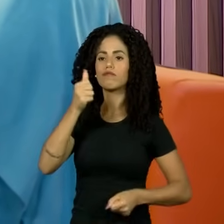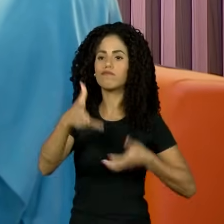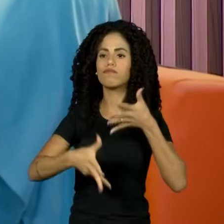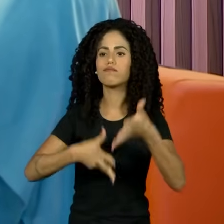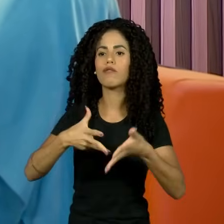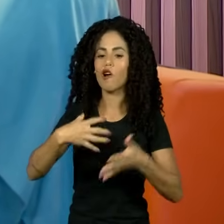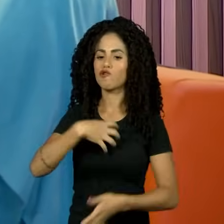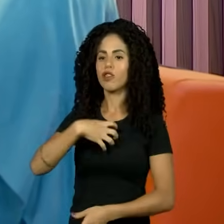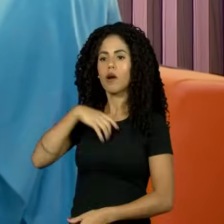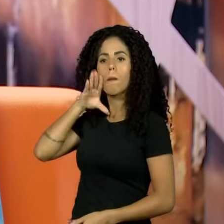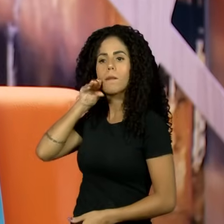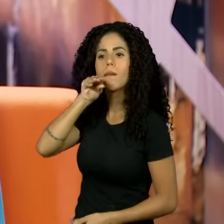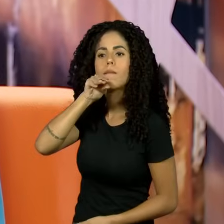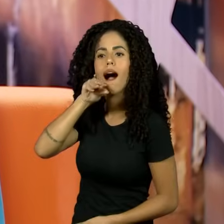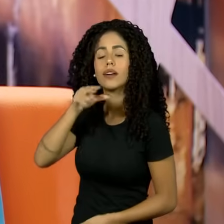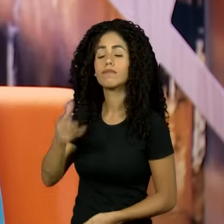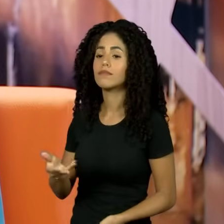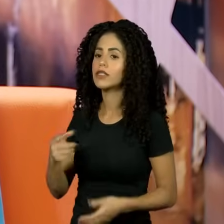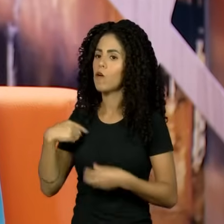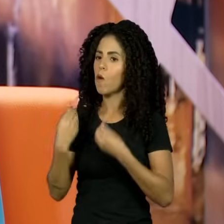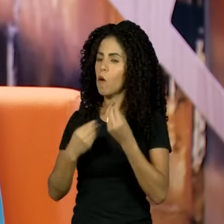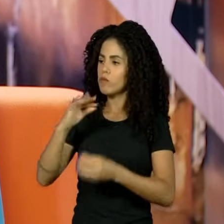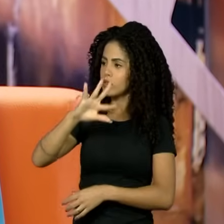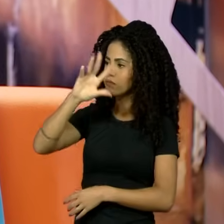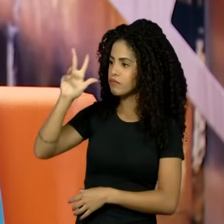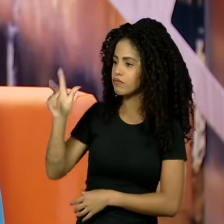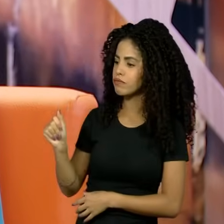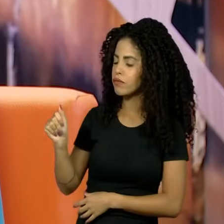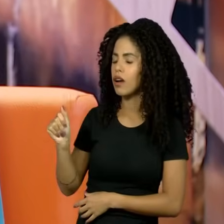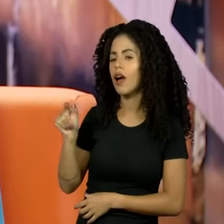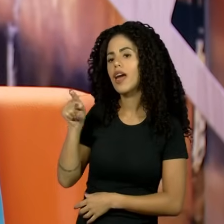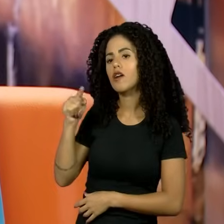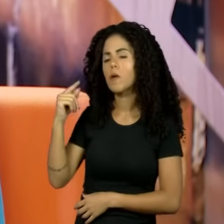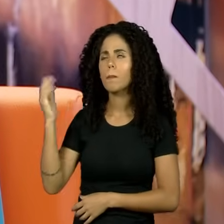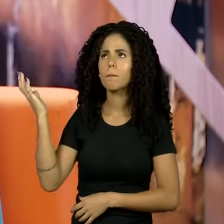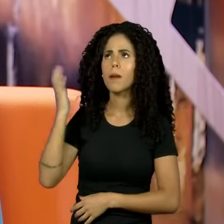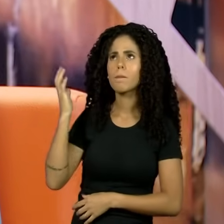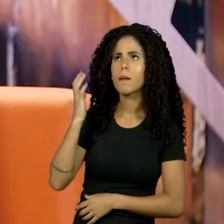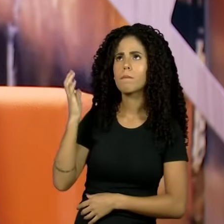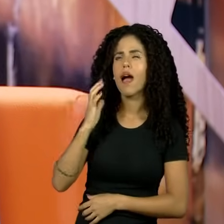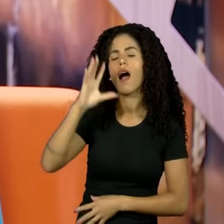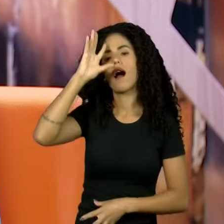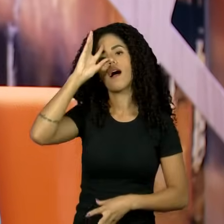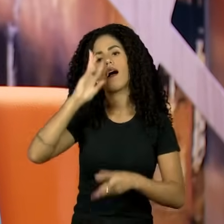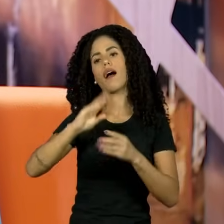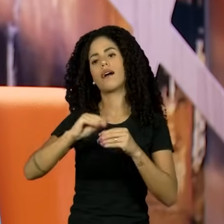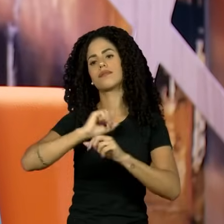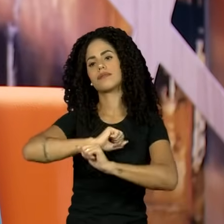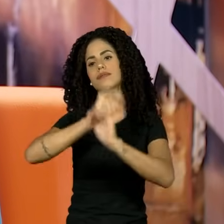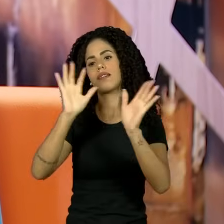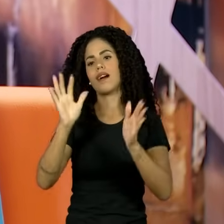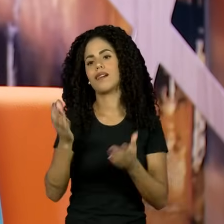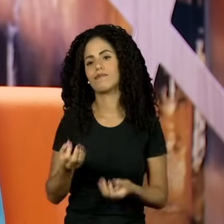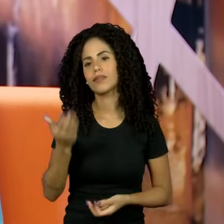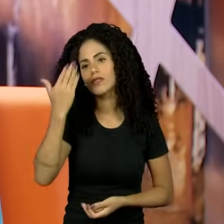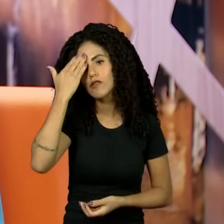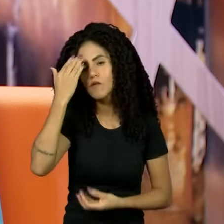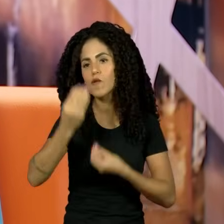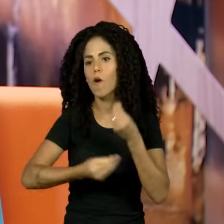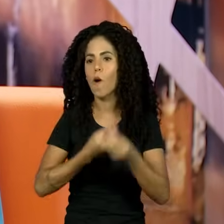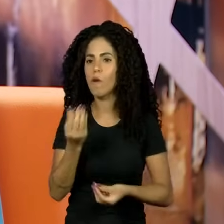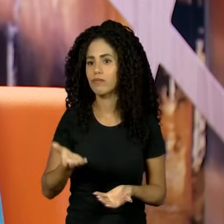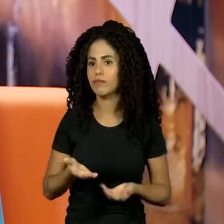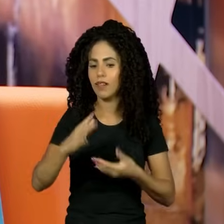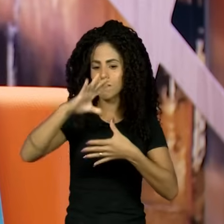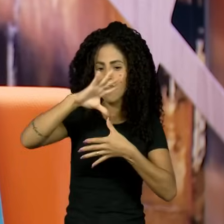tentou soterrar. Então, a minha africanidade nada mais é do que uma concepção de América, né, pela